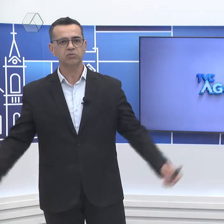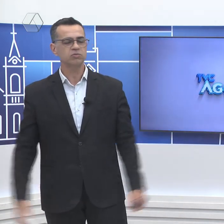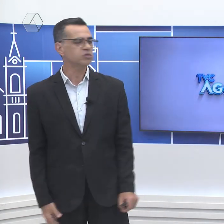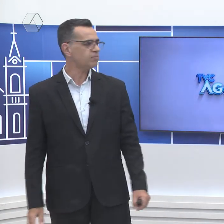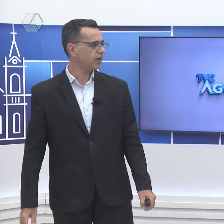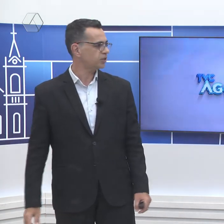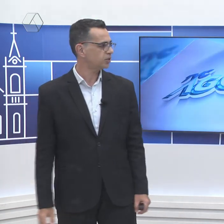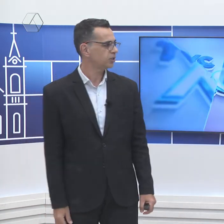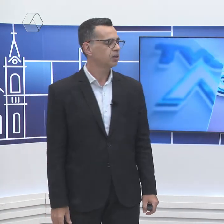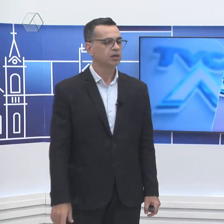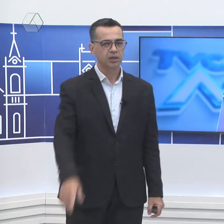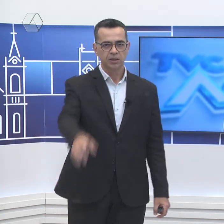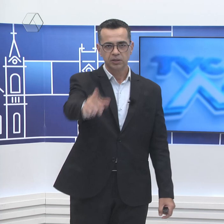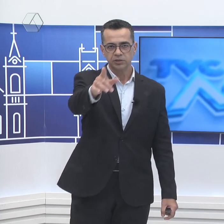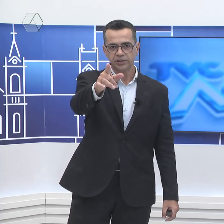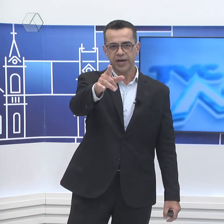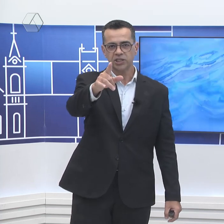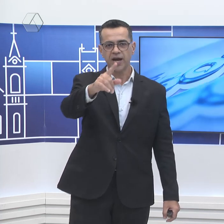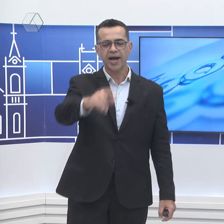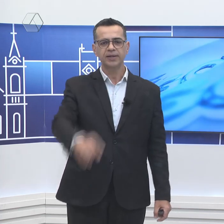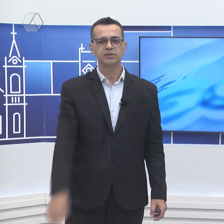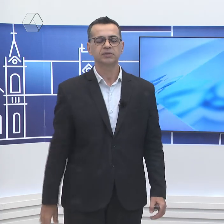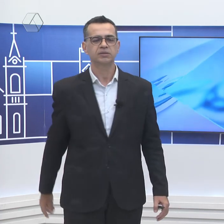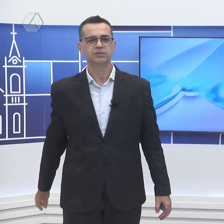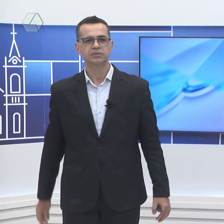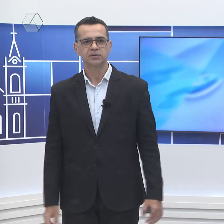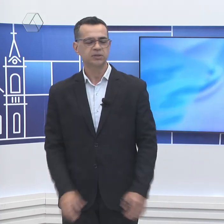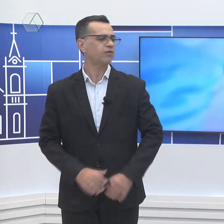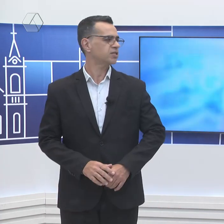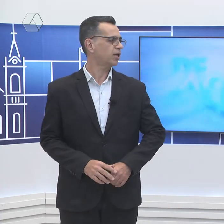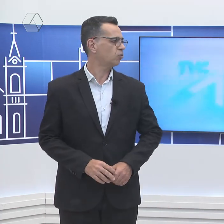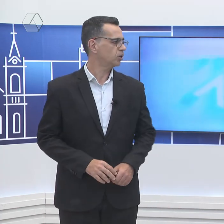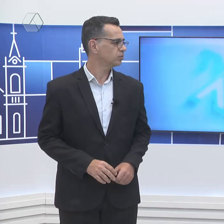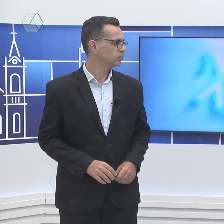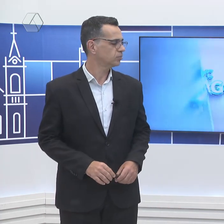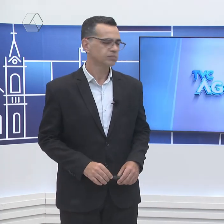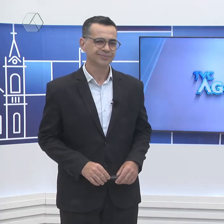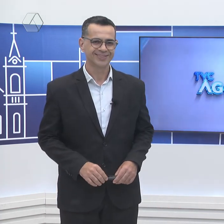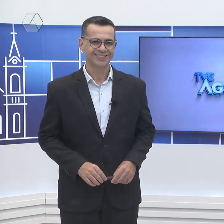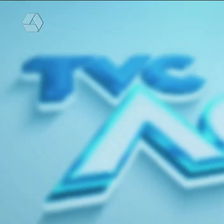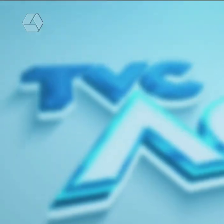senão não se mexe. É verdade, Israel. Falou já, tudo. Já. TVC na rua.